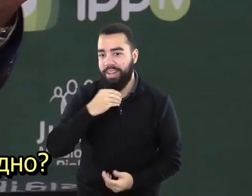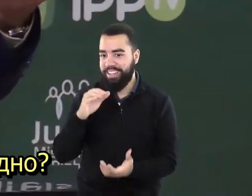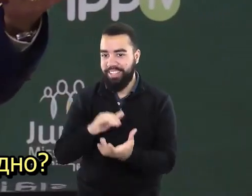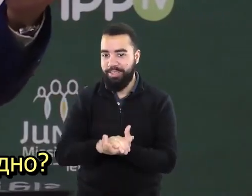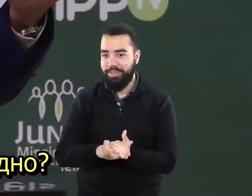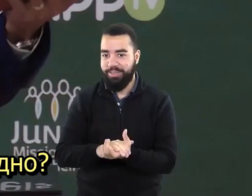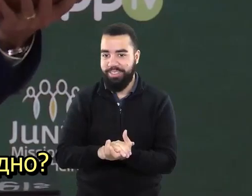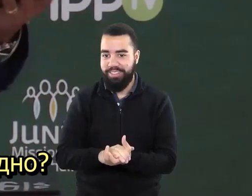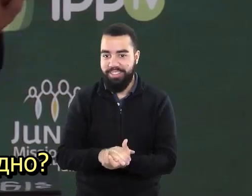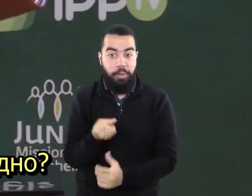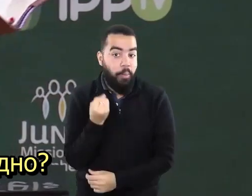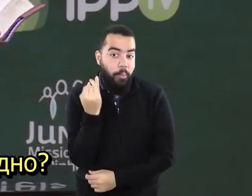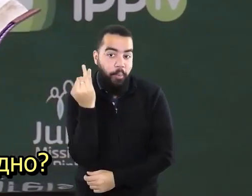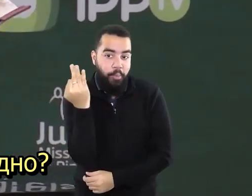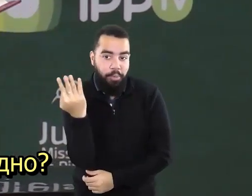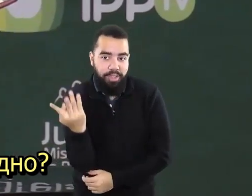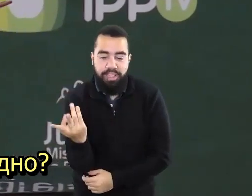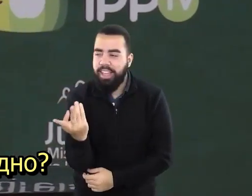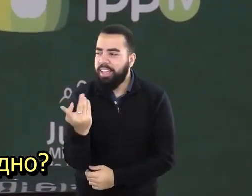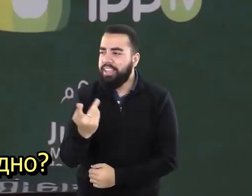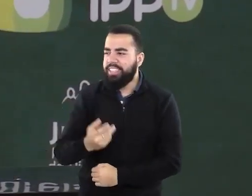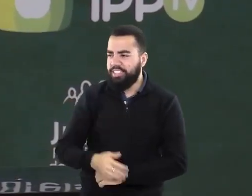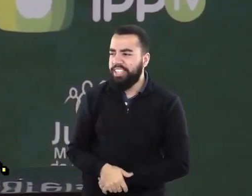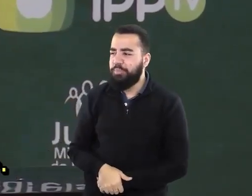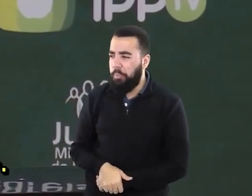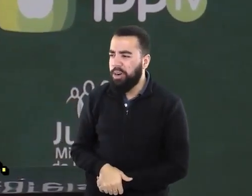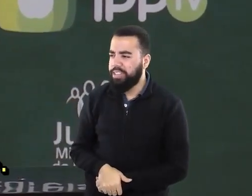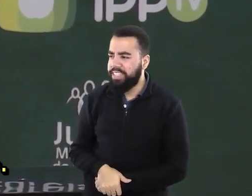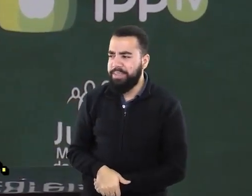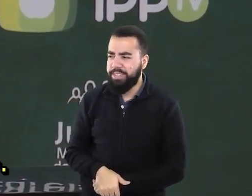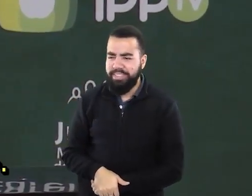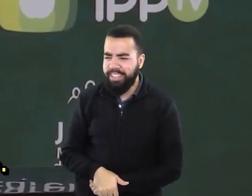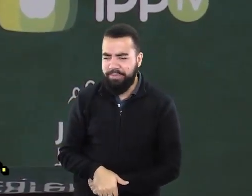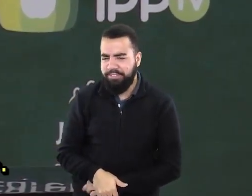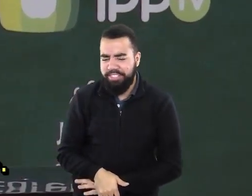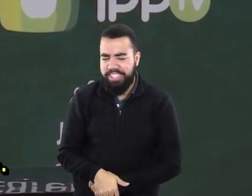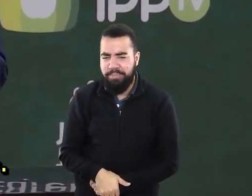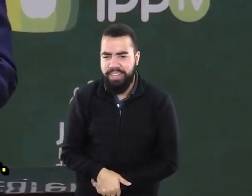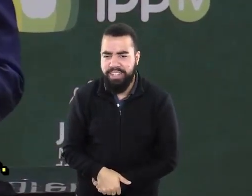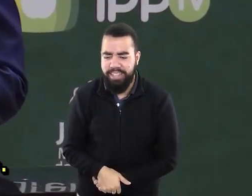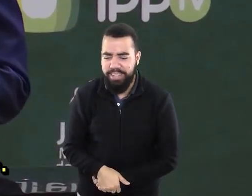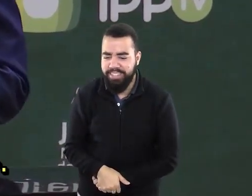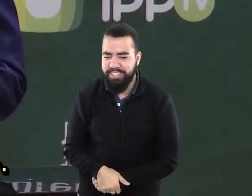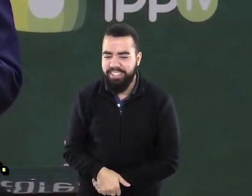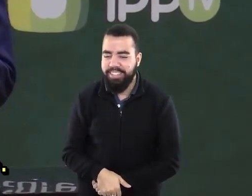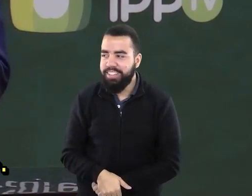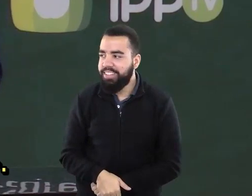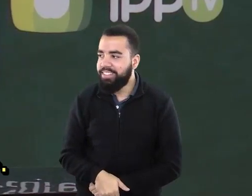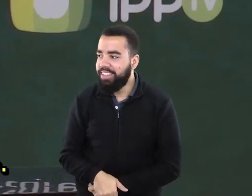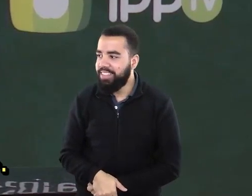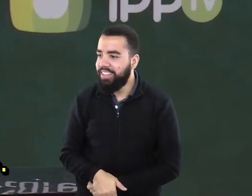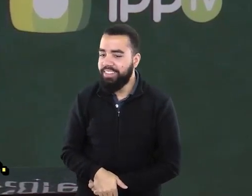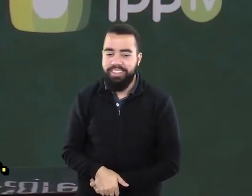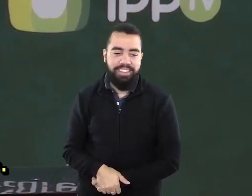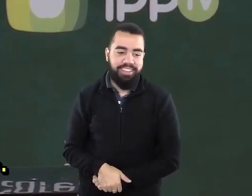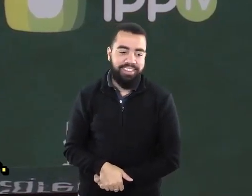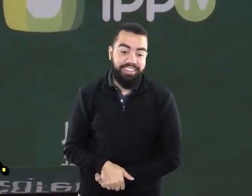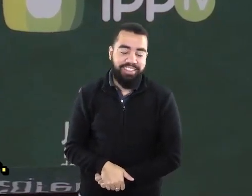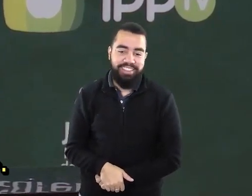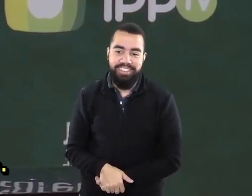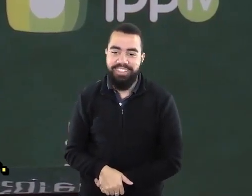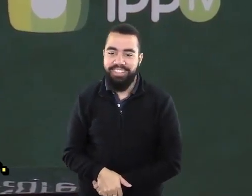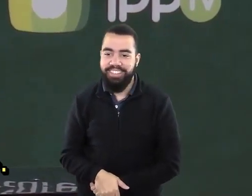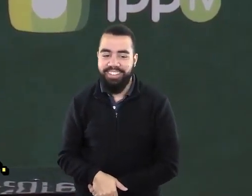não cometer um erro grave. Tá? Dito isto, vamos entender aqui o que significa maridos